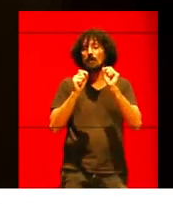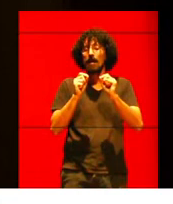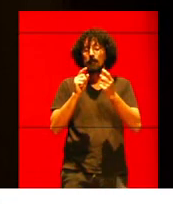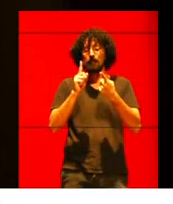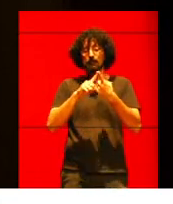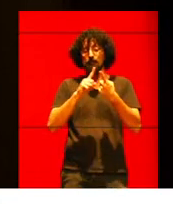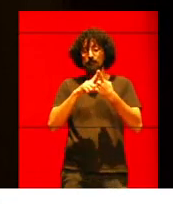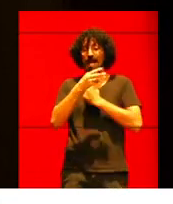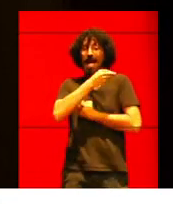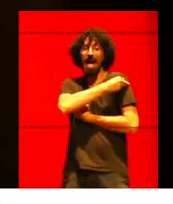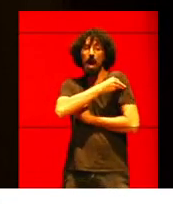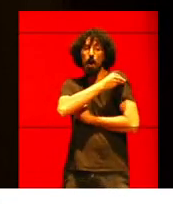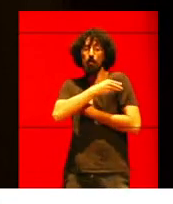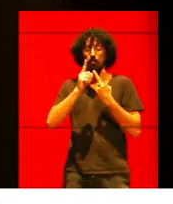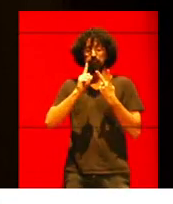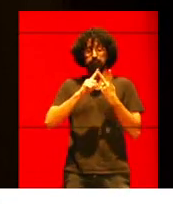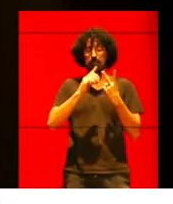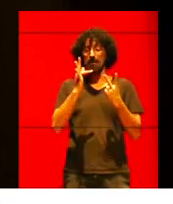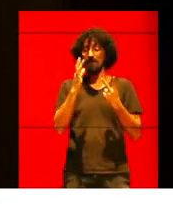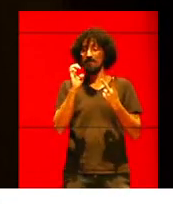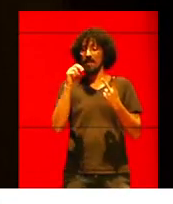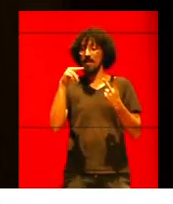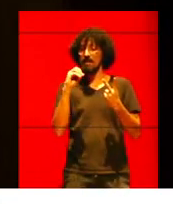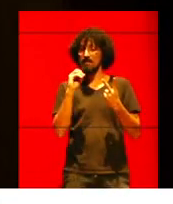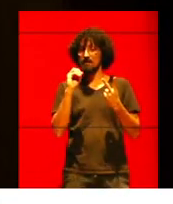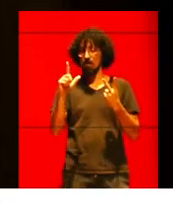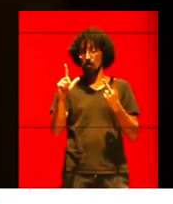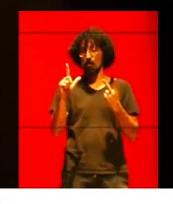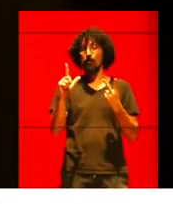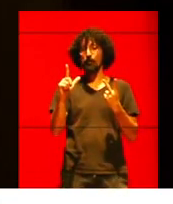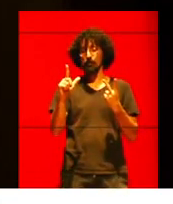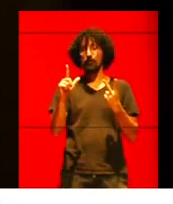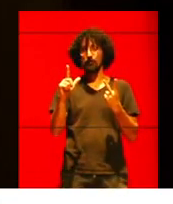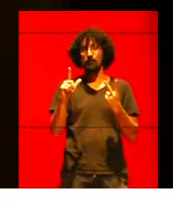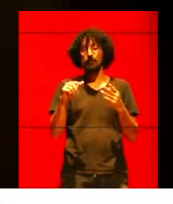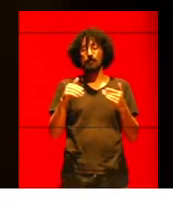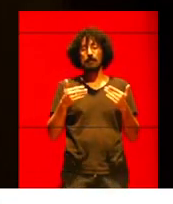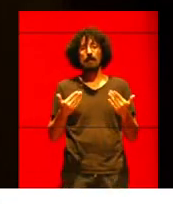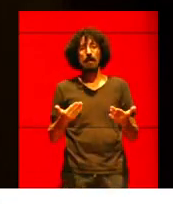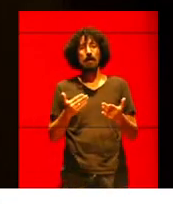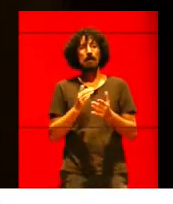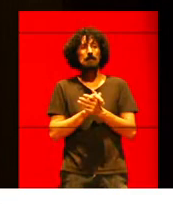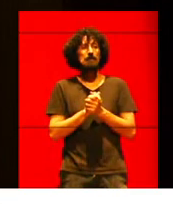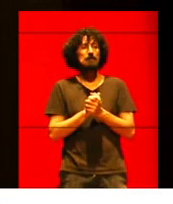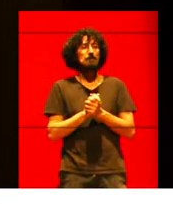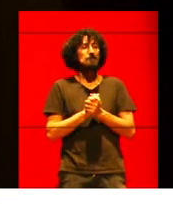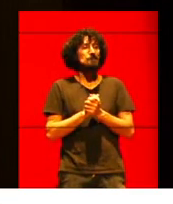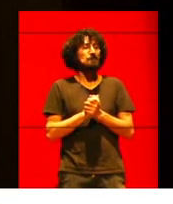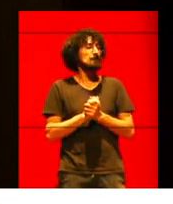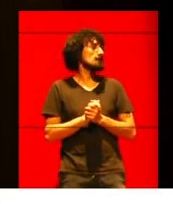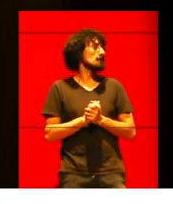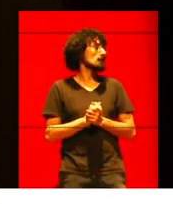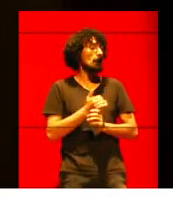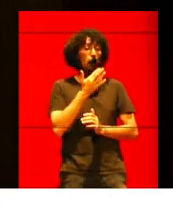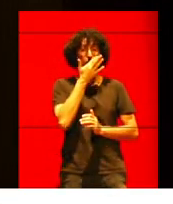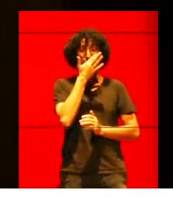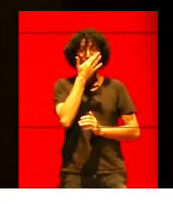fenol, como os que têm maior acidez, e que tem maior basicidade, aminas e